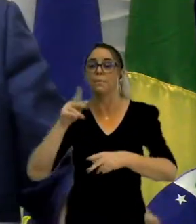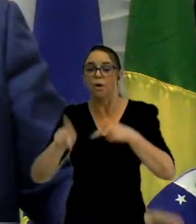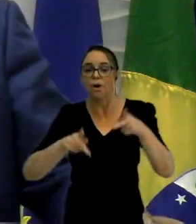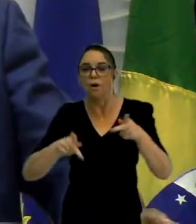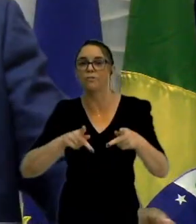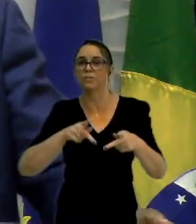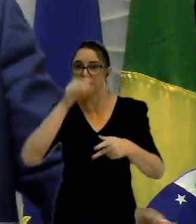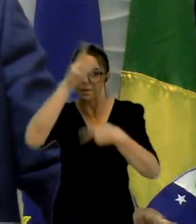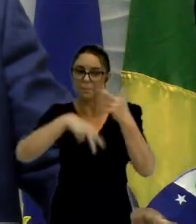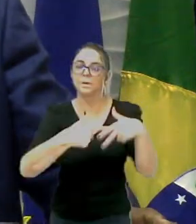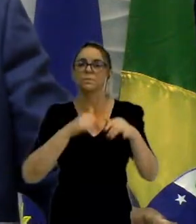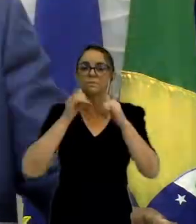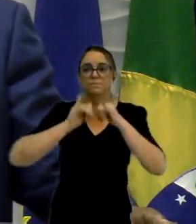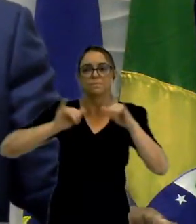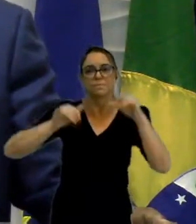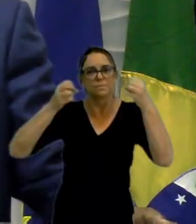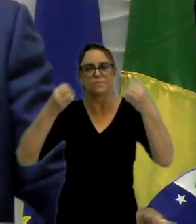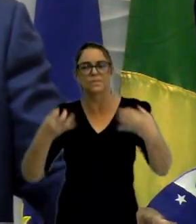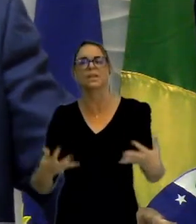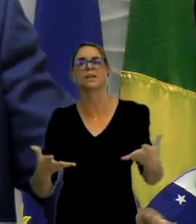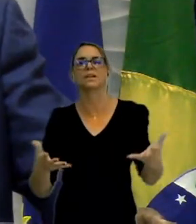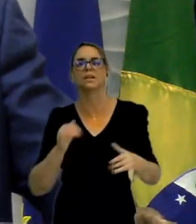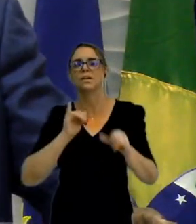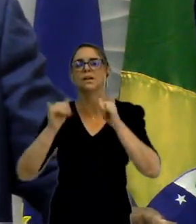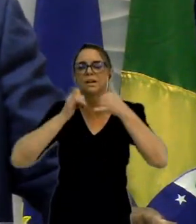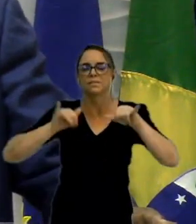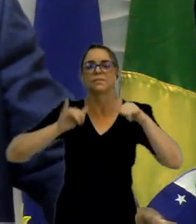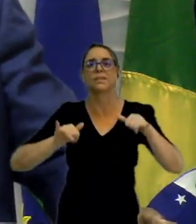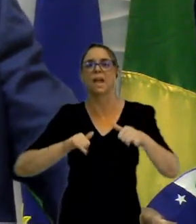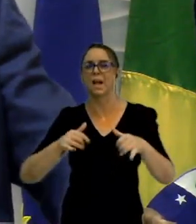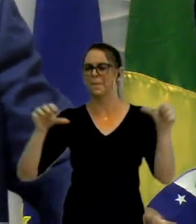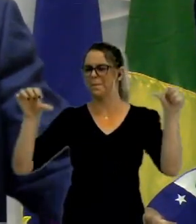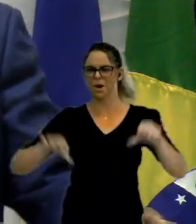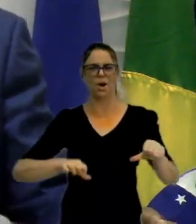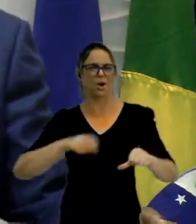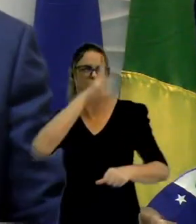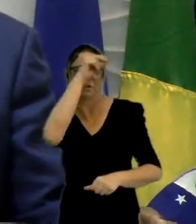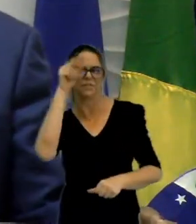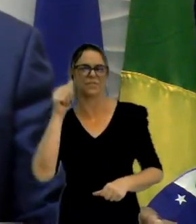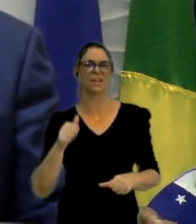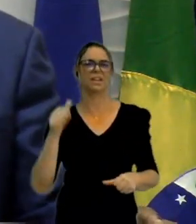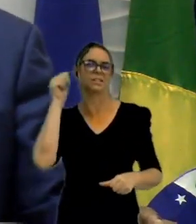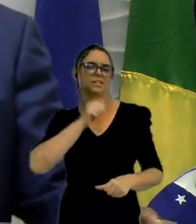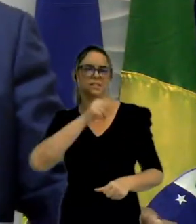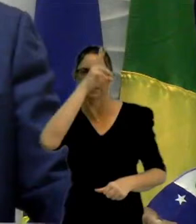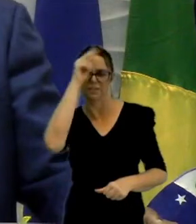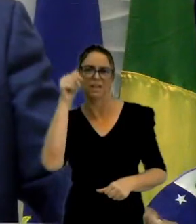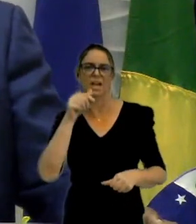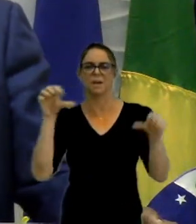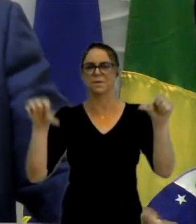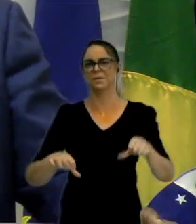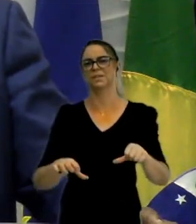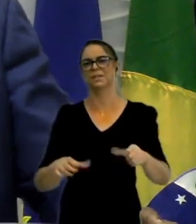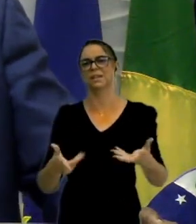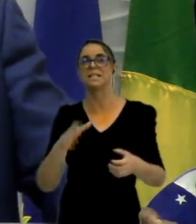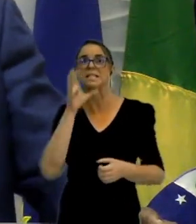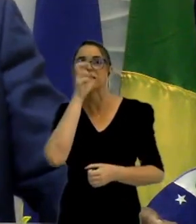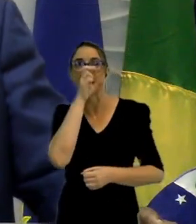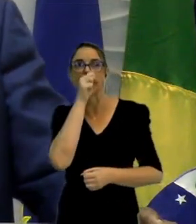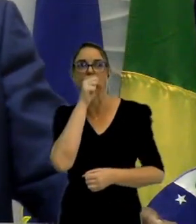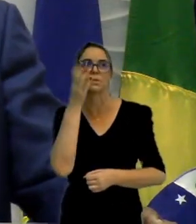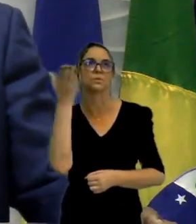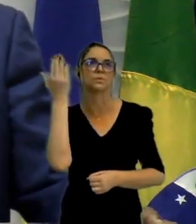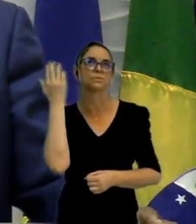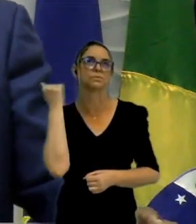pior prefeita da história de São Bento do Una. E essa mulher acha pouco. No último sábado, a